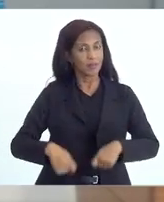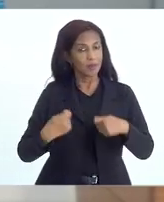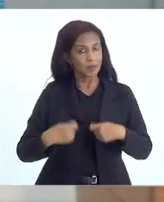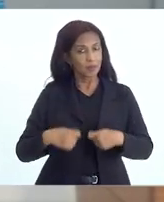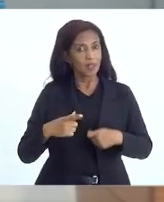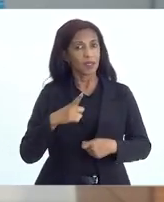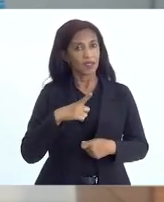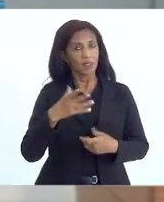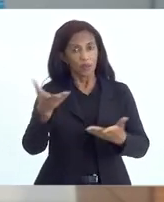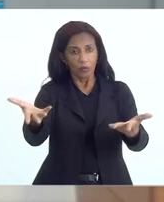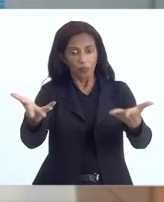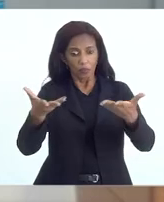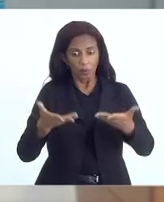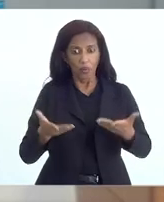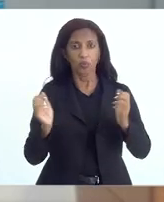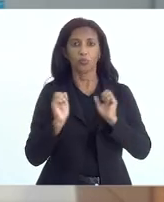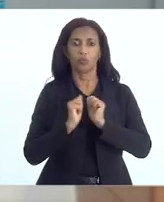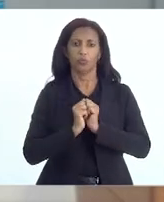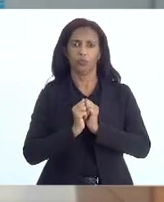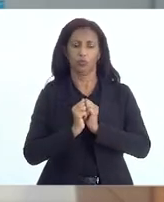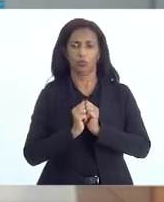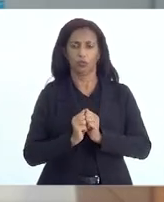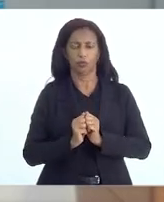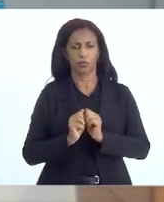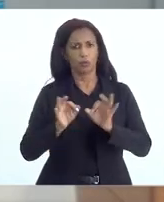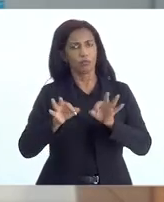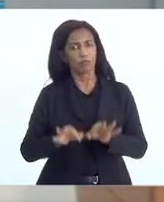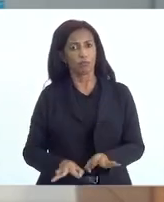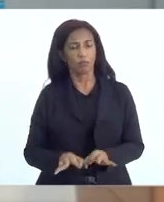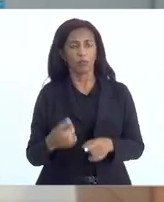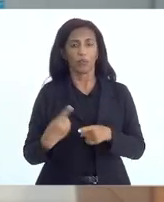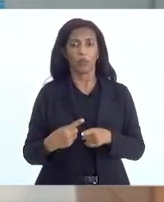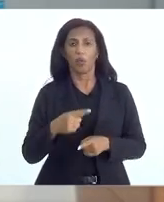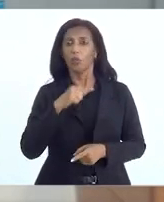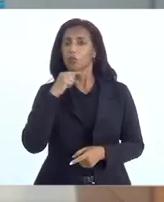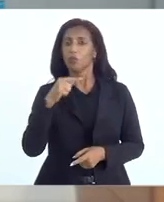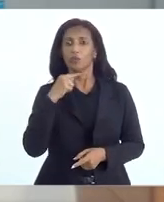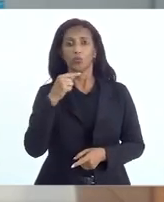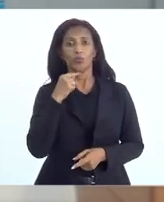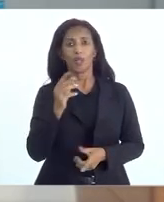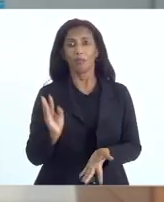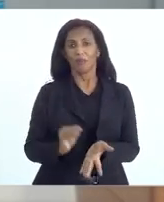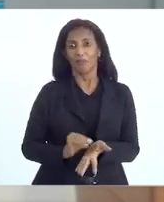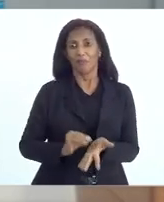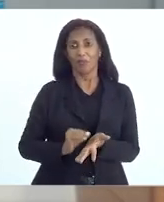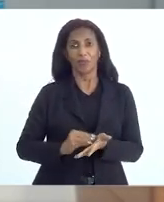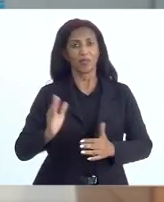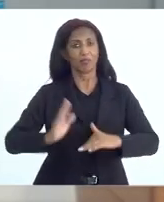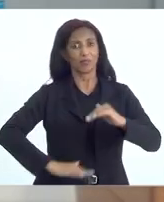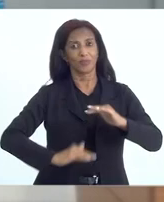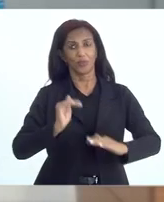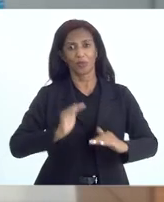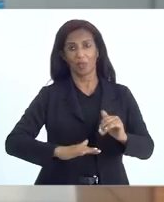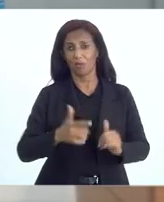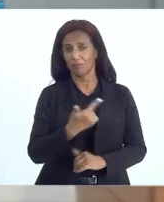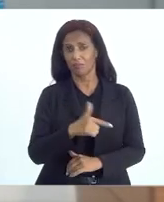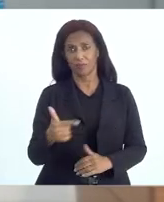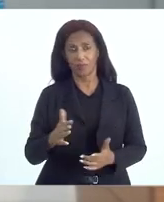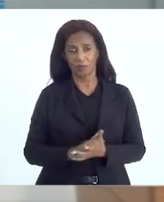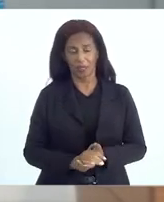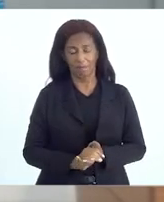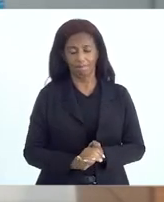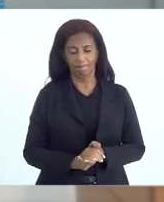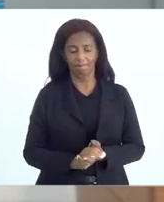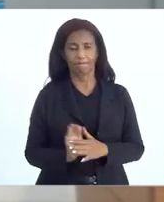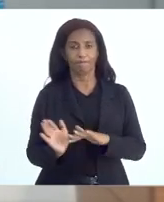de termos vocês junto conosco exatamente que nós não temos não temos efetivo estamos com deve refletir o filho em